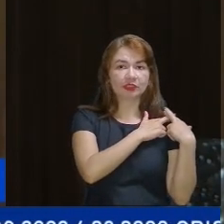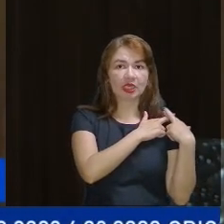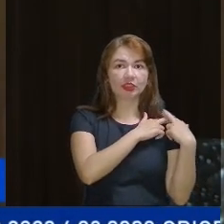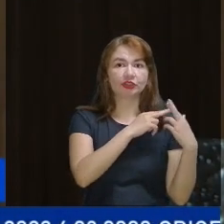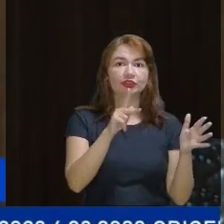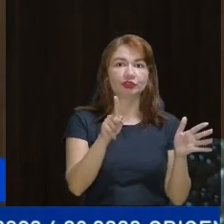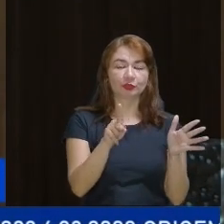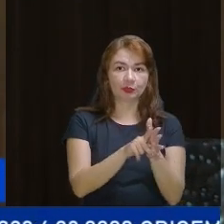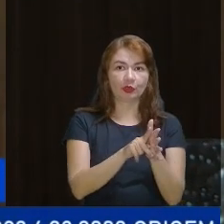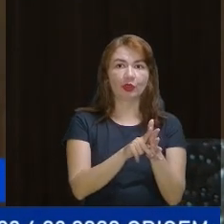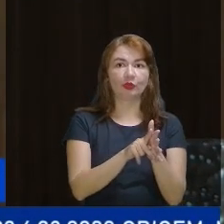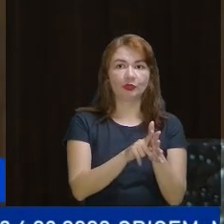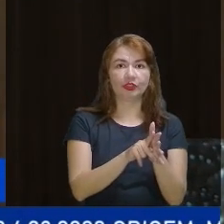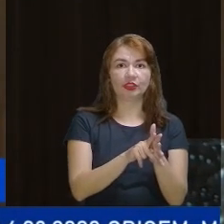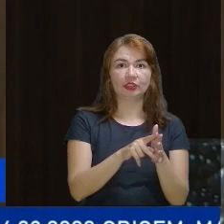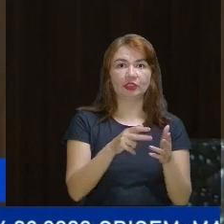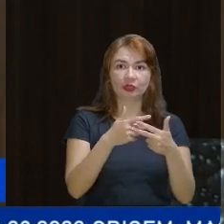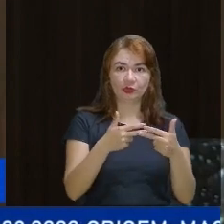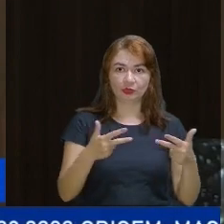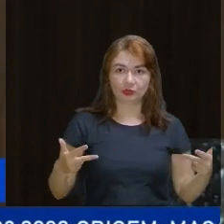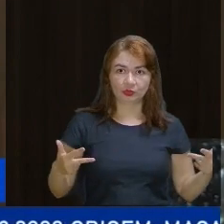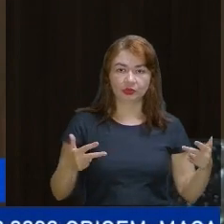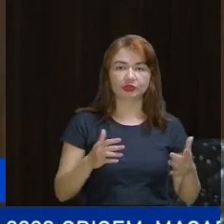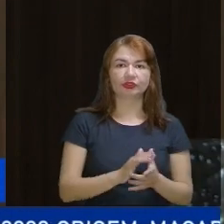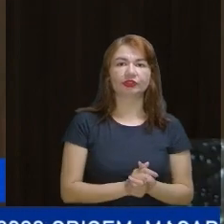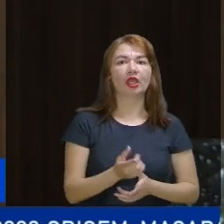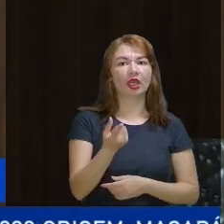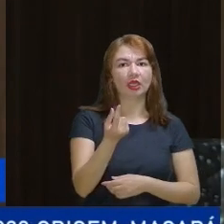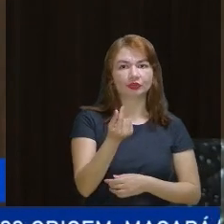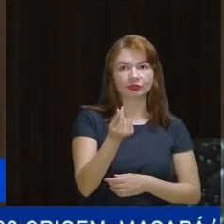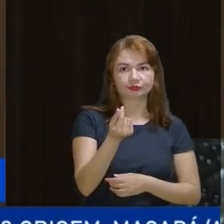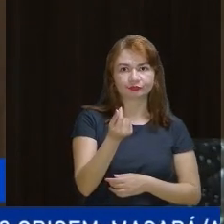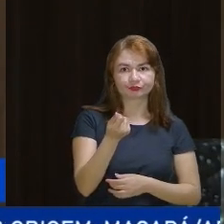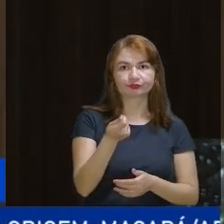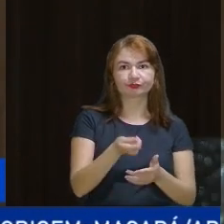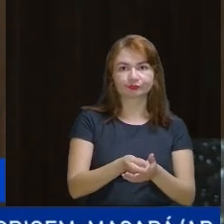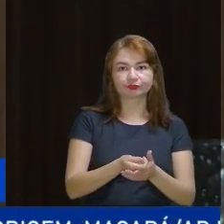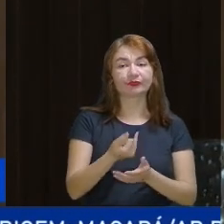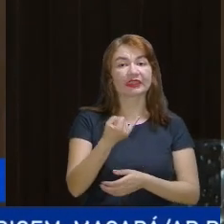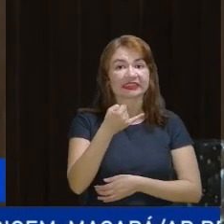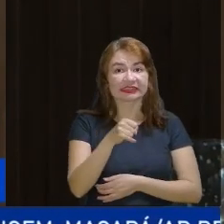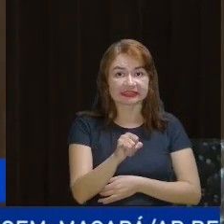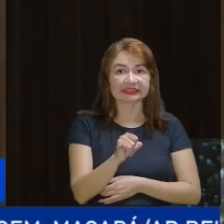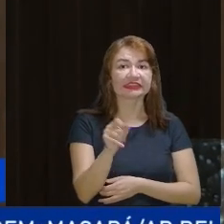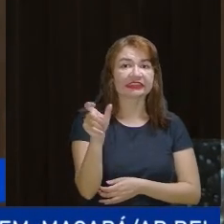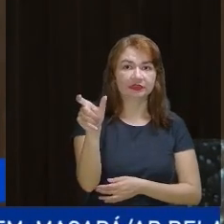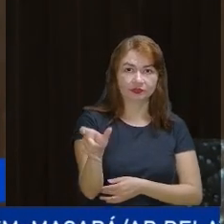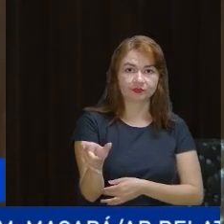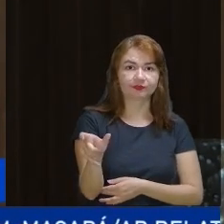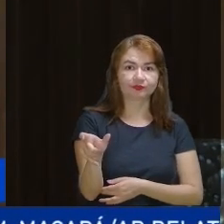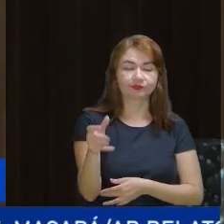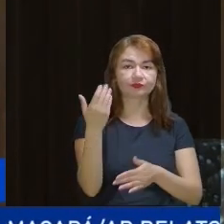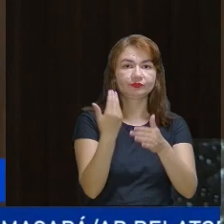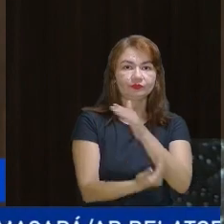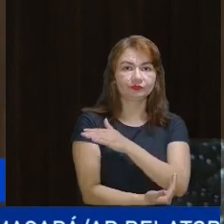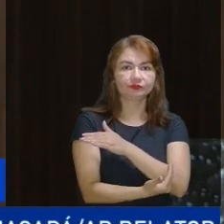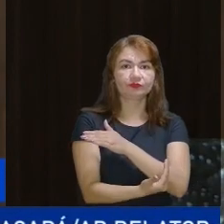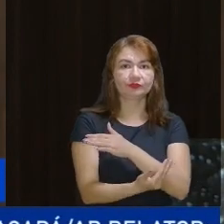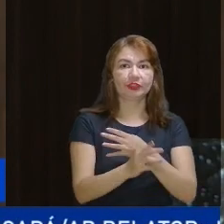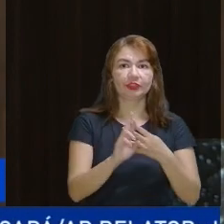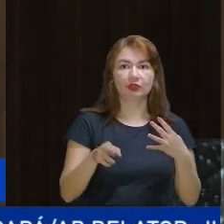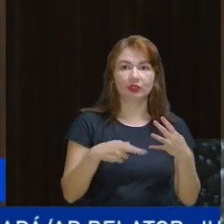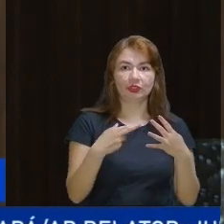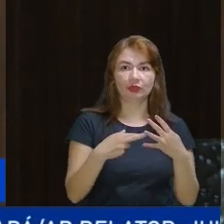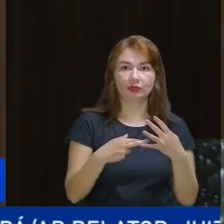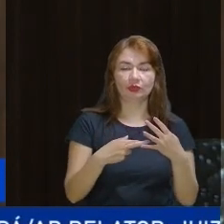patrimoniais, que recolhe custas. Caso a parte perca o recurso, existe